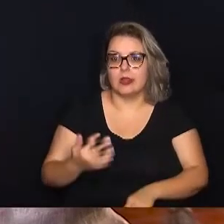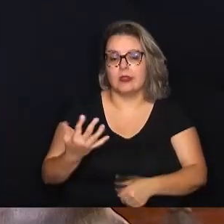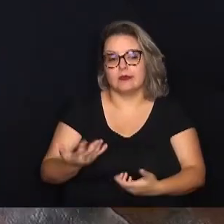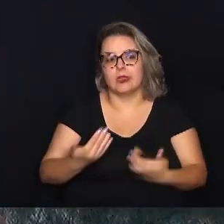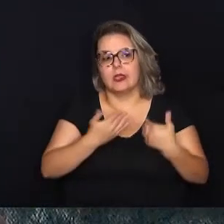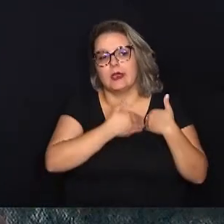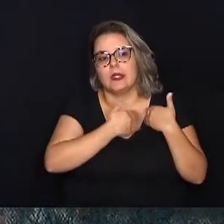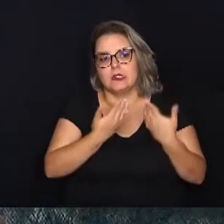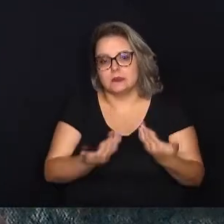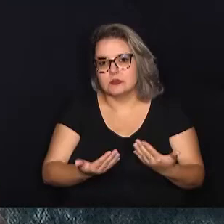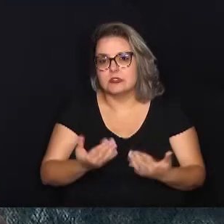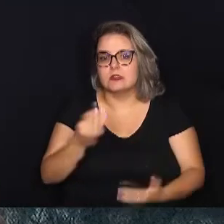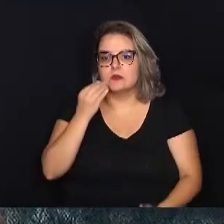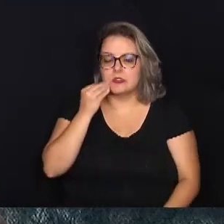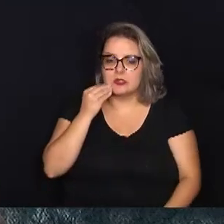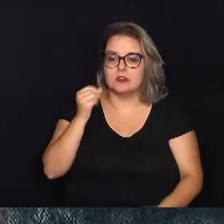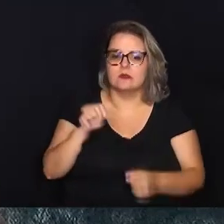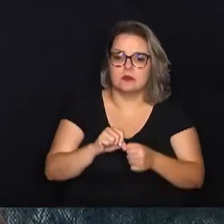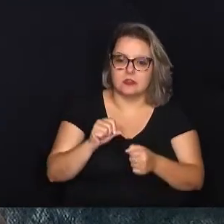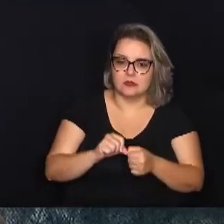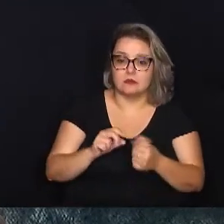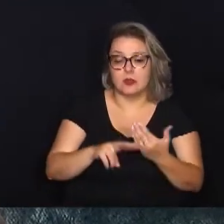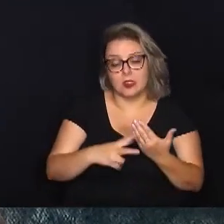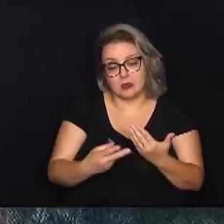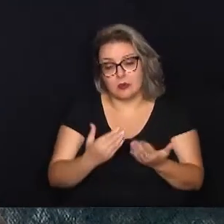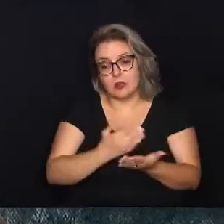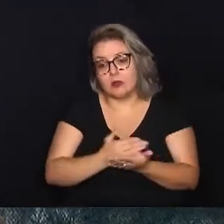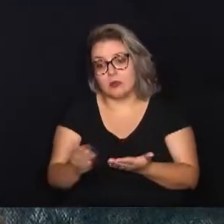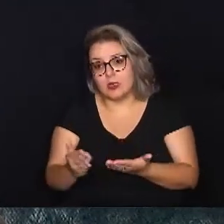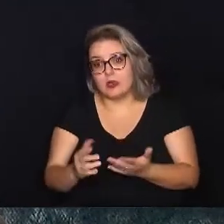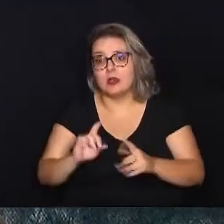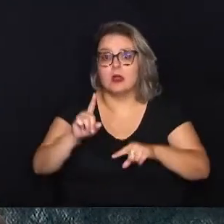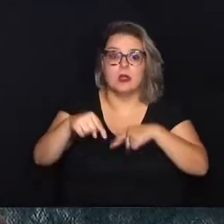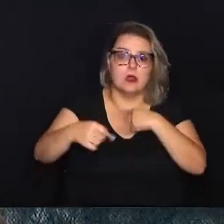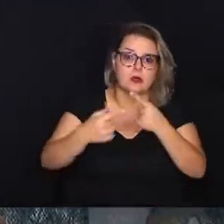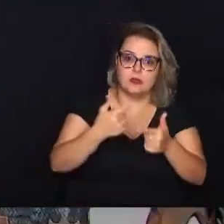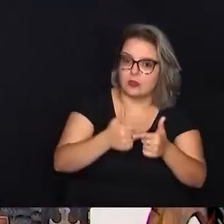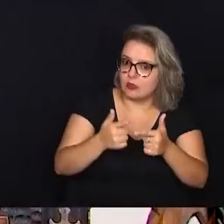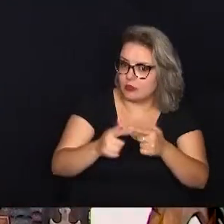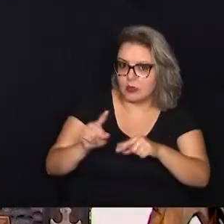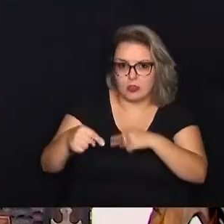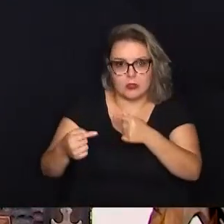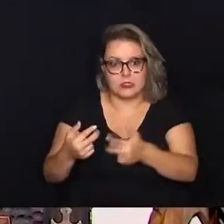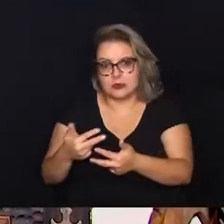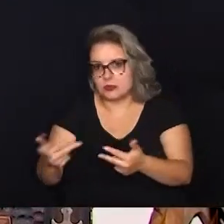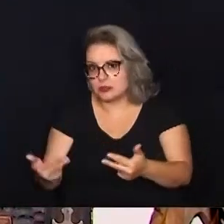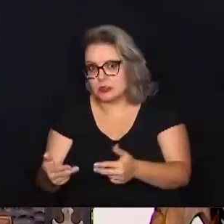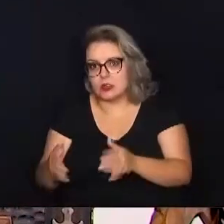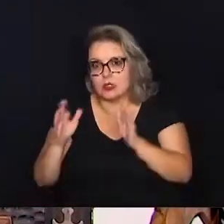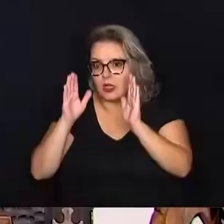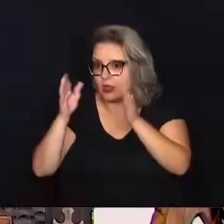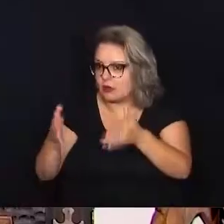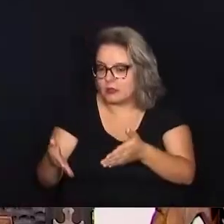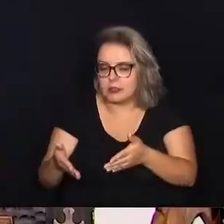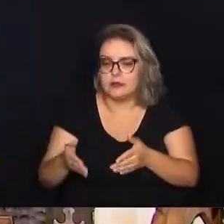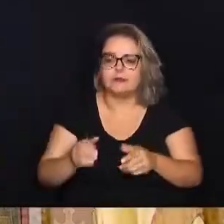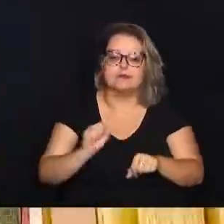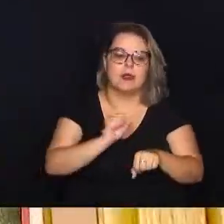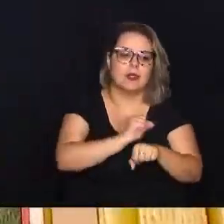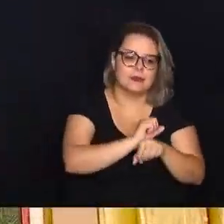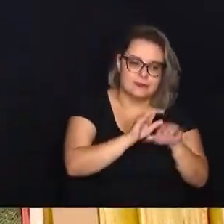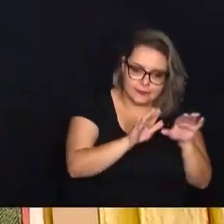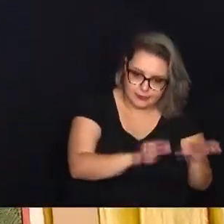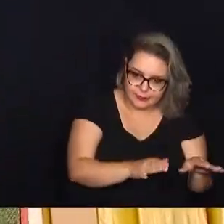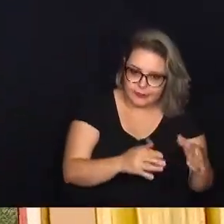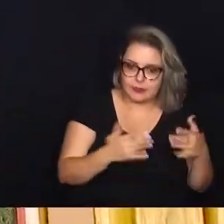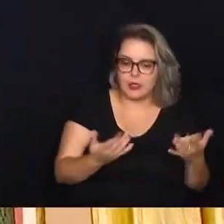porta. E, consequentemente, eu começo, mas depois surgem outros problemas, outras coisas, eu vou dar atenção